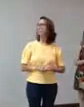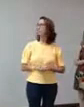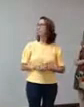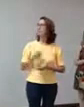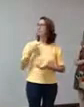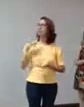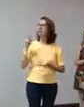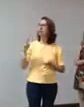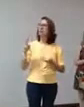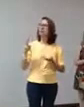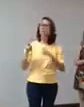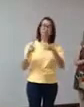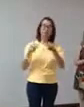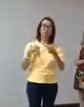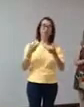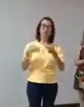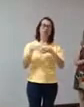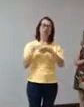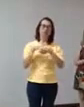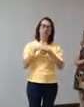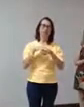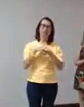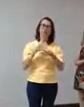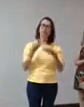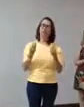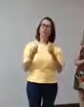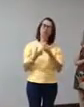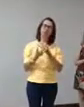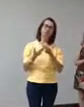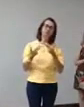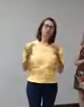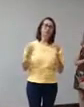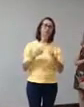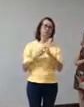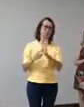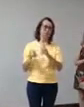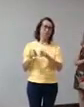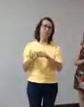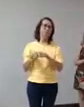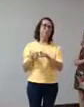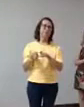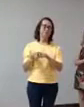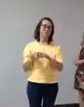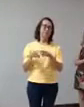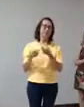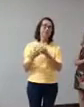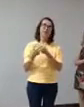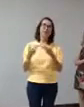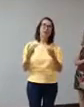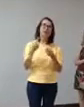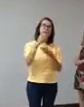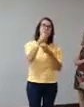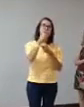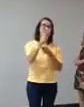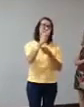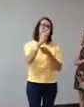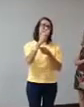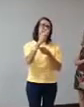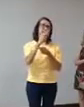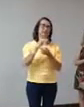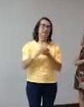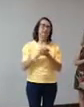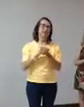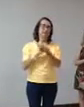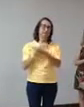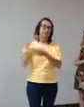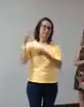tanta coisa para compartilhar contigo e para te mostrar, eu tenho coisas muito parecidas com que não